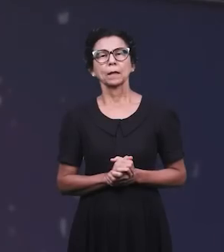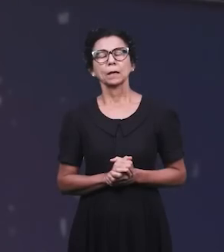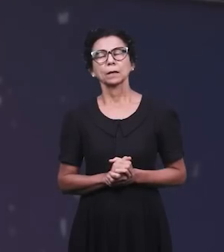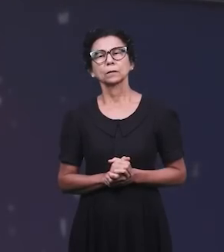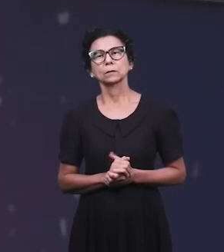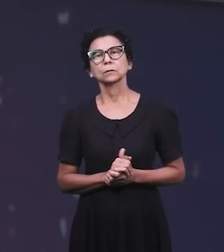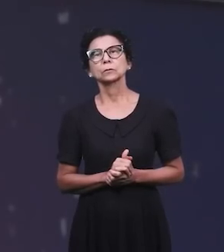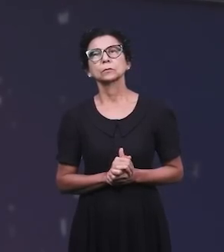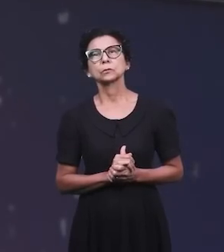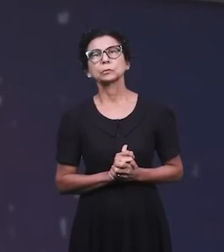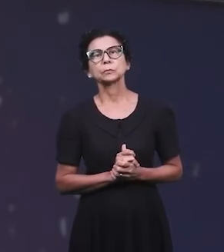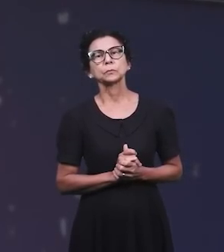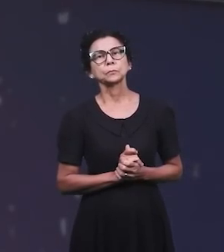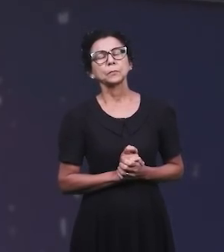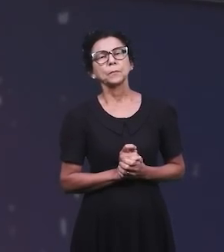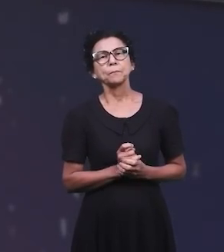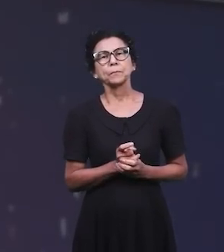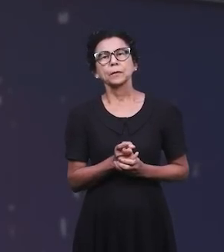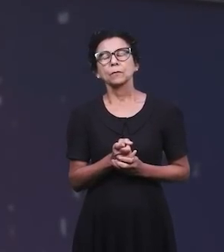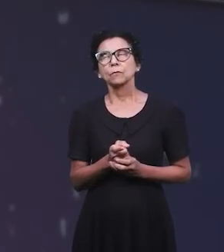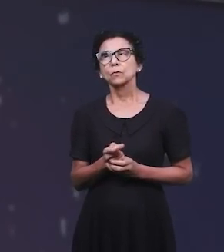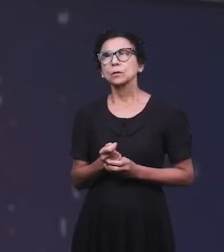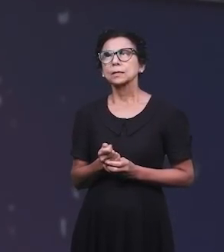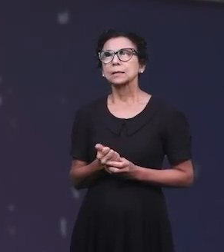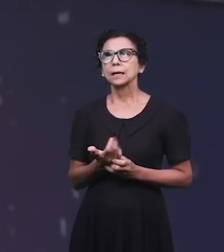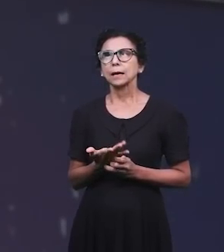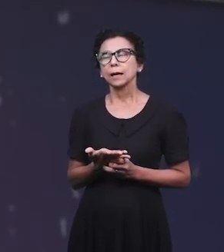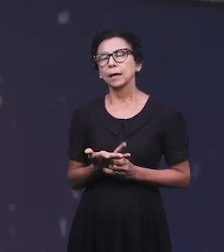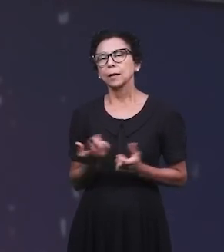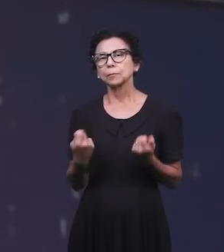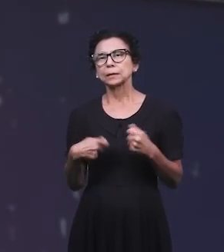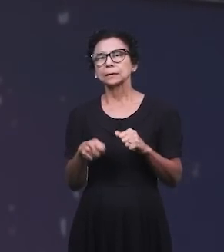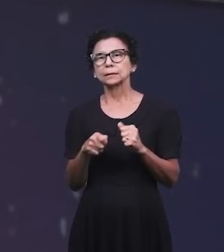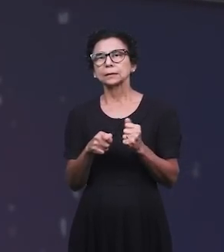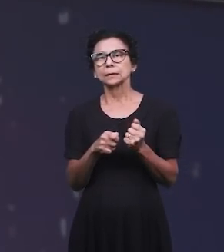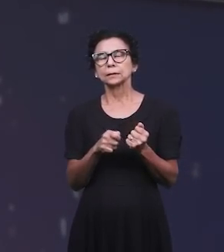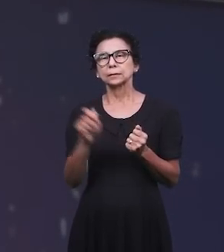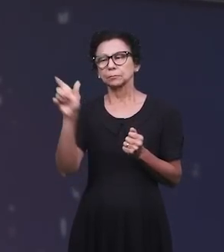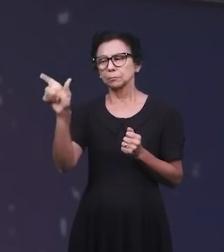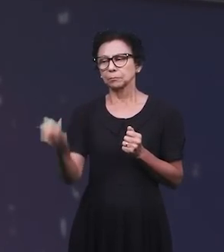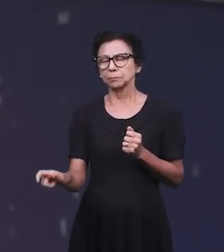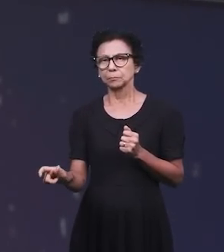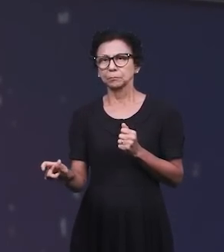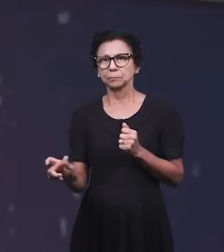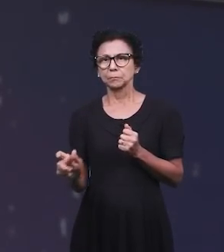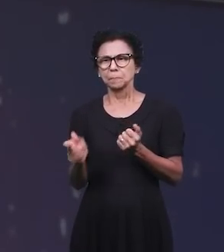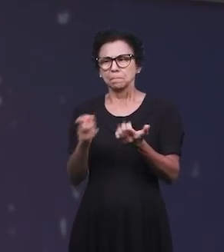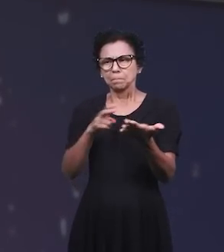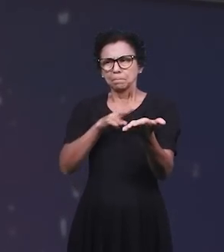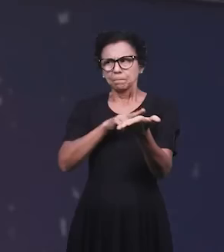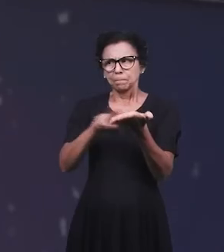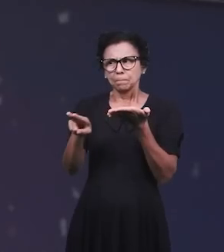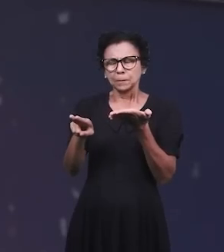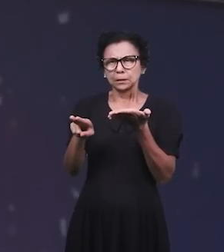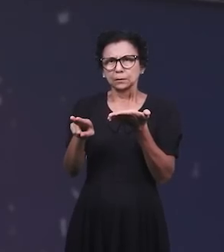precisa enviar uma mensagem, essa informação ou